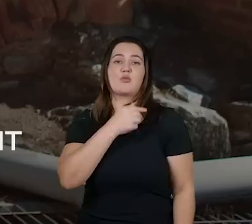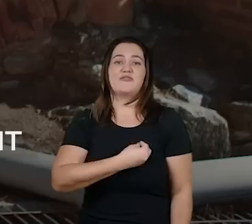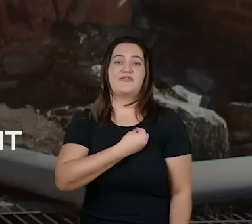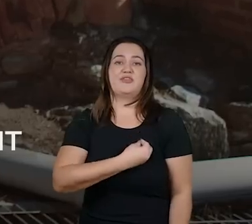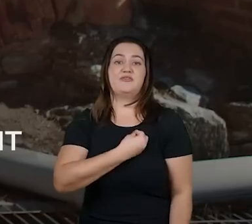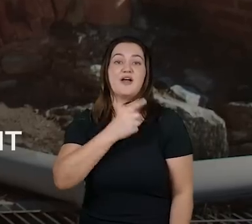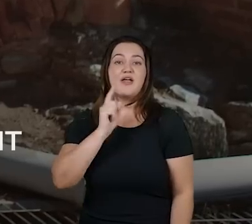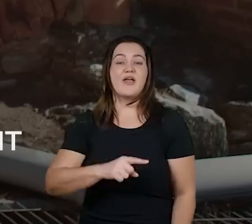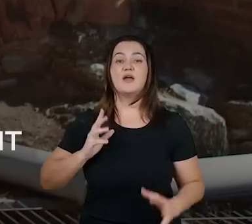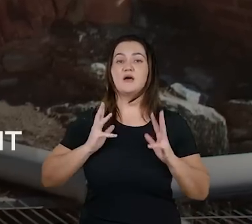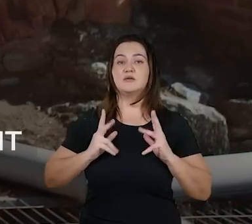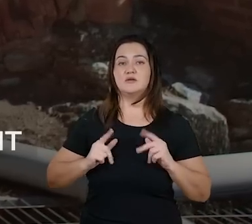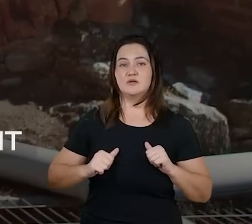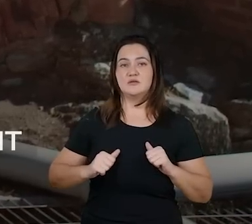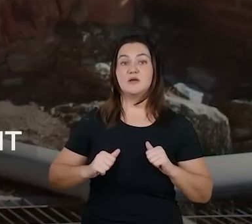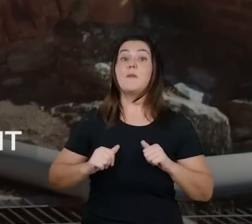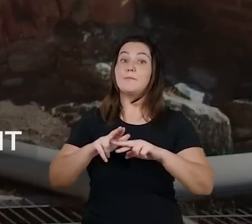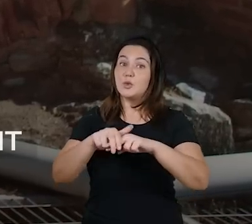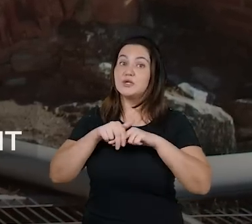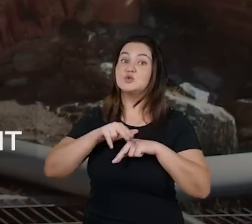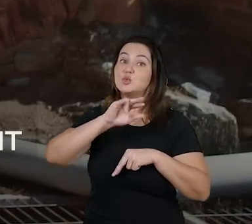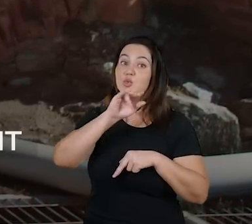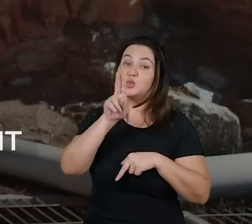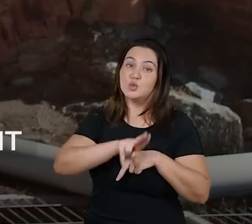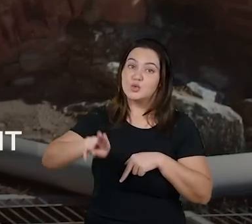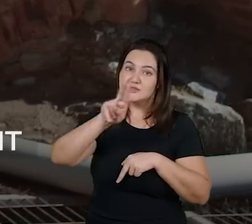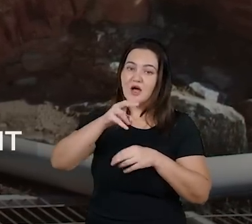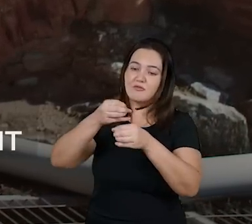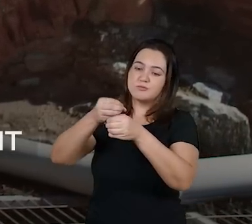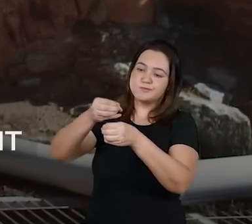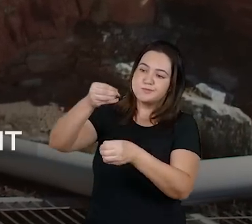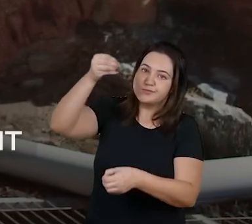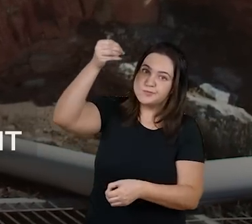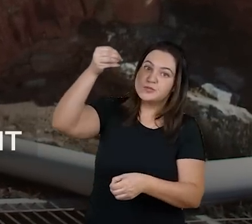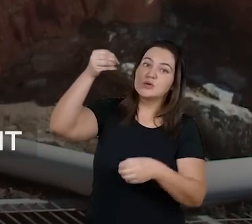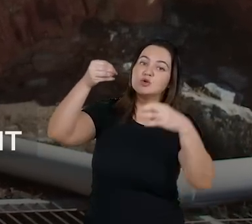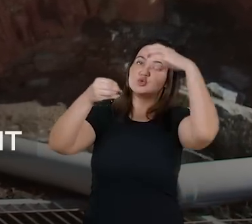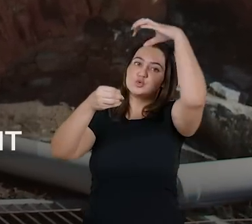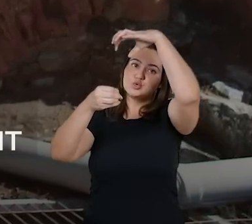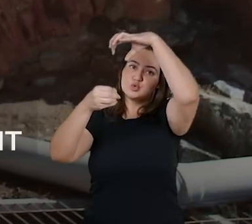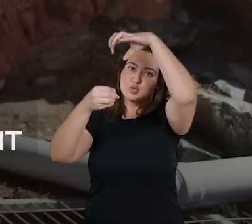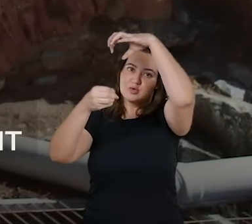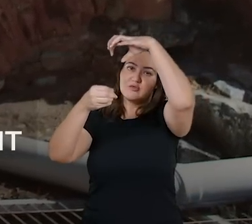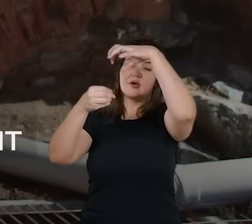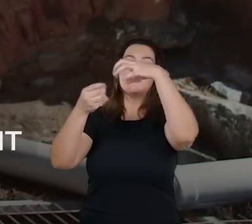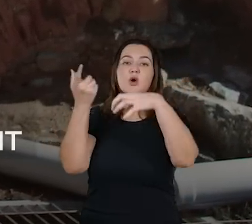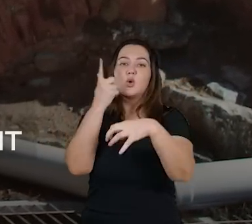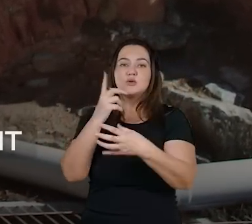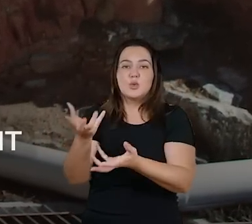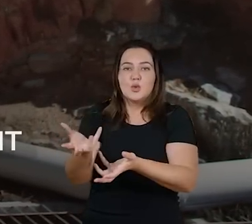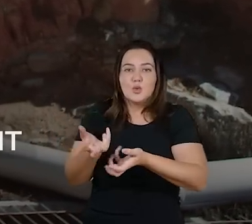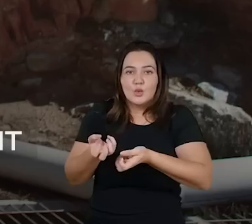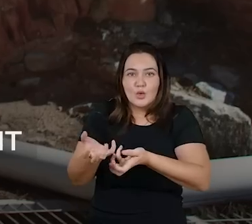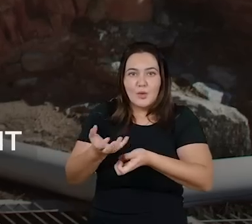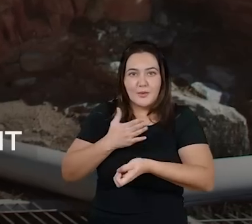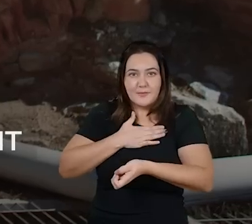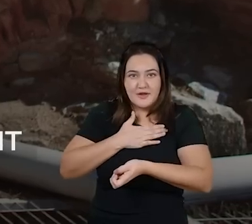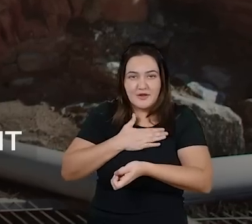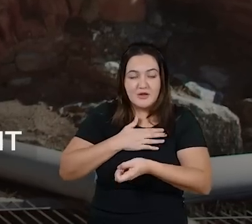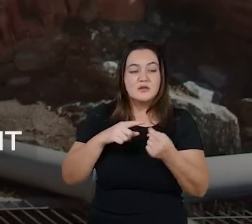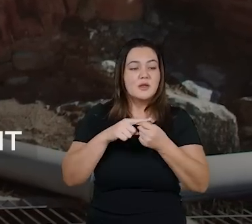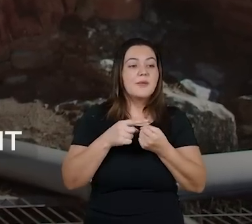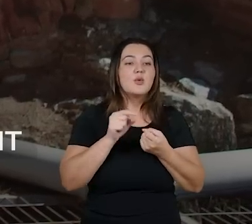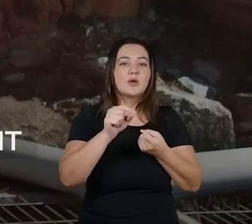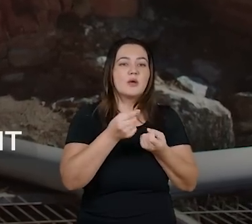água e eles usavam a própria tubulação para ter água para si e também para alimentar todos